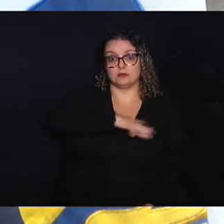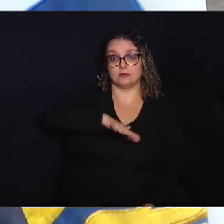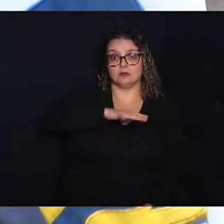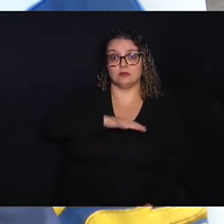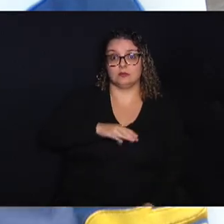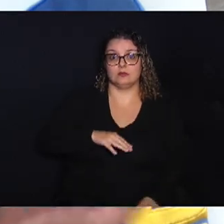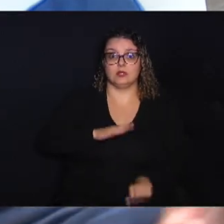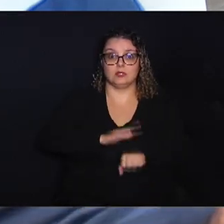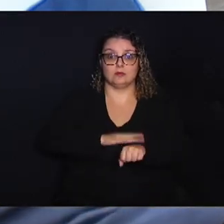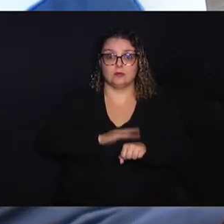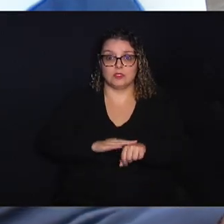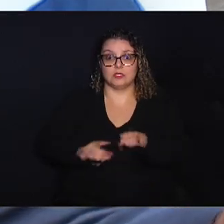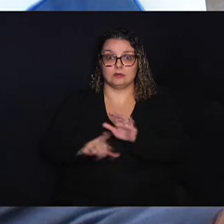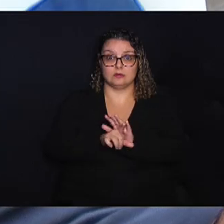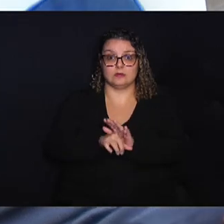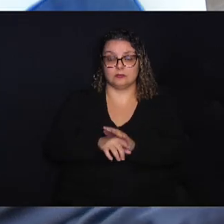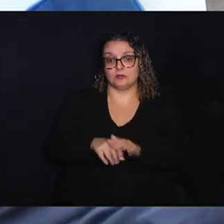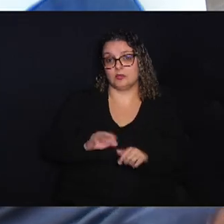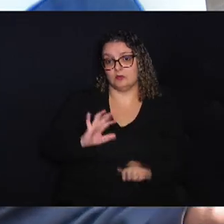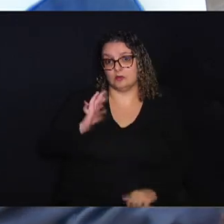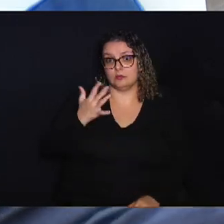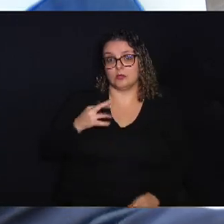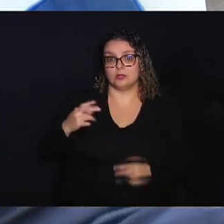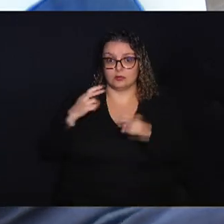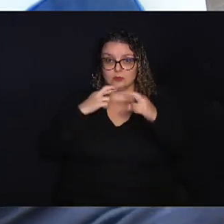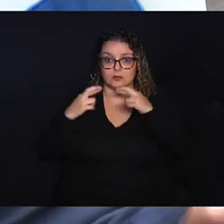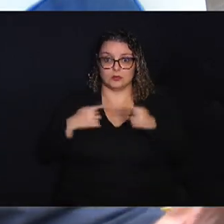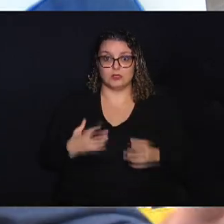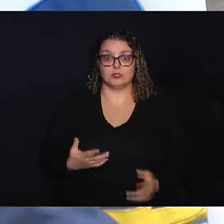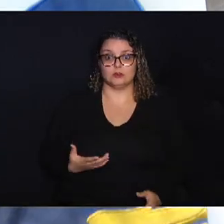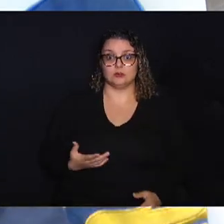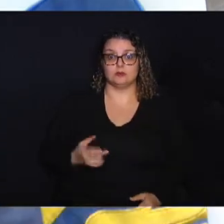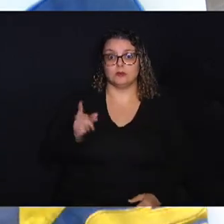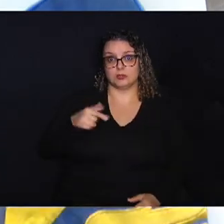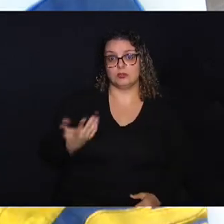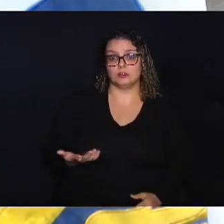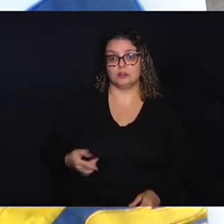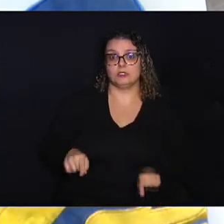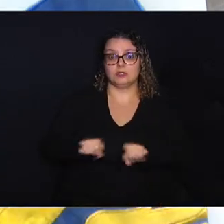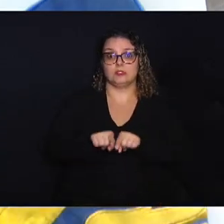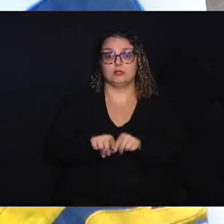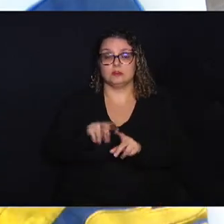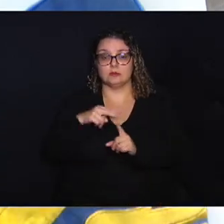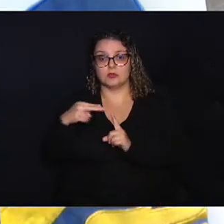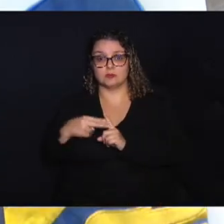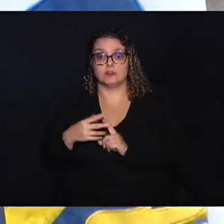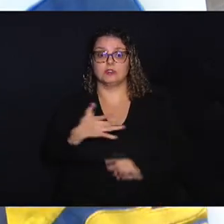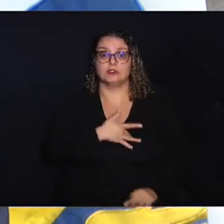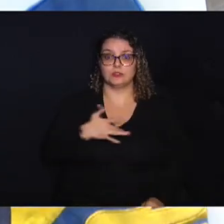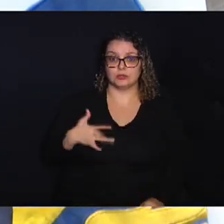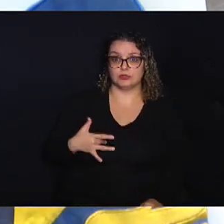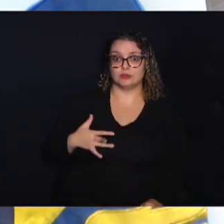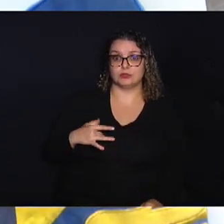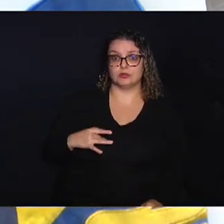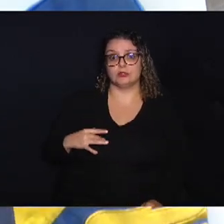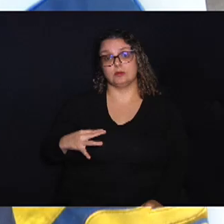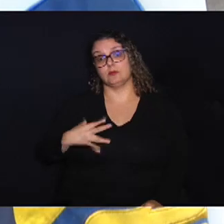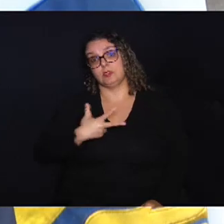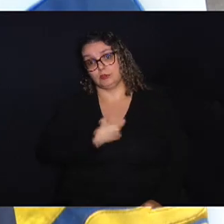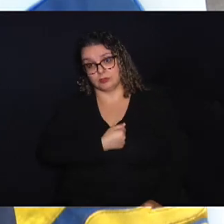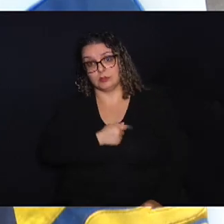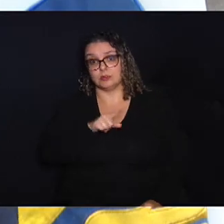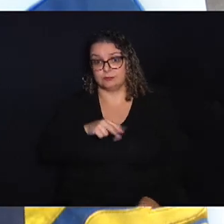legais sejam tomadas do ponto de vista de investigação, porque isso é crime, e do ponto de vista da saúde, para tentar socorrer aquele que foi vítima